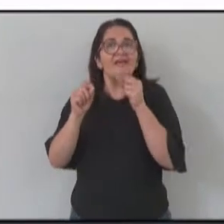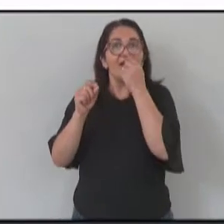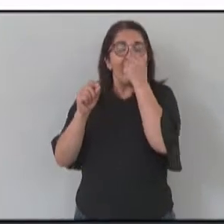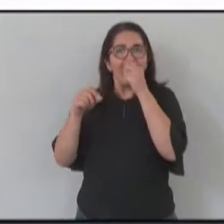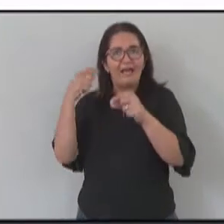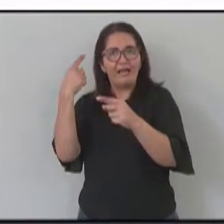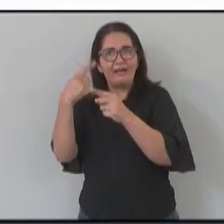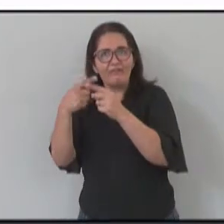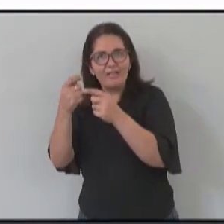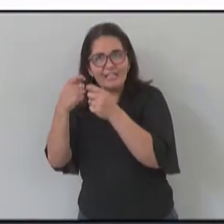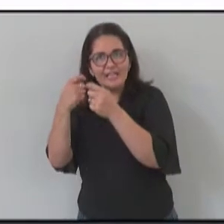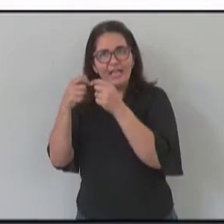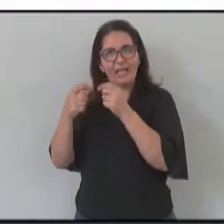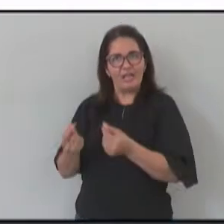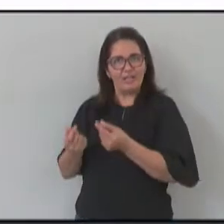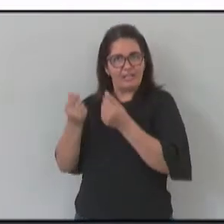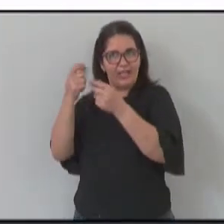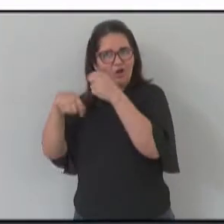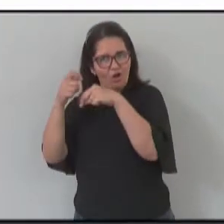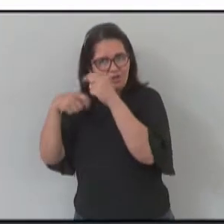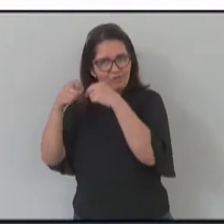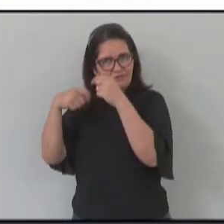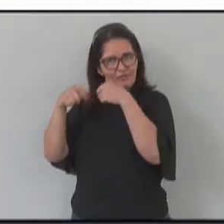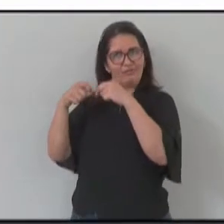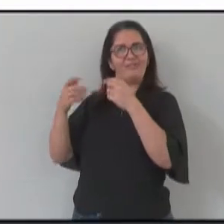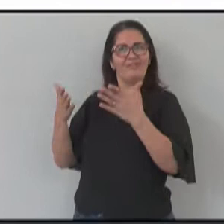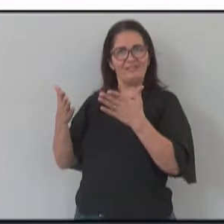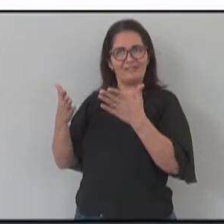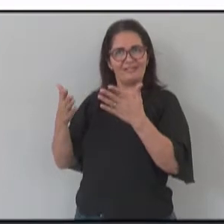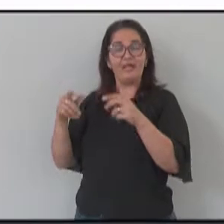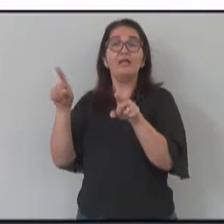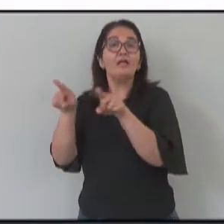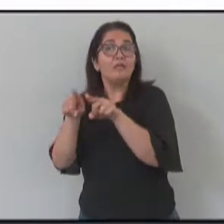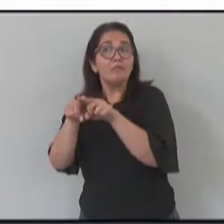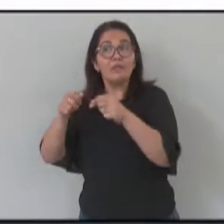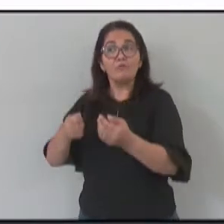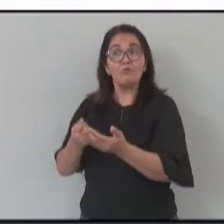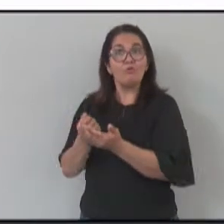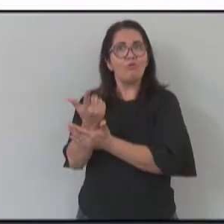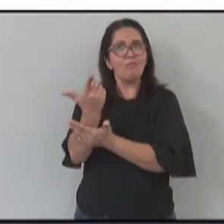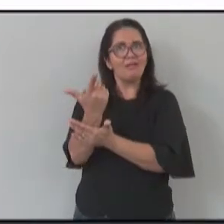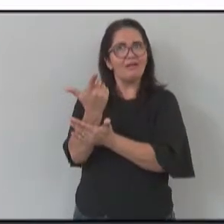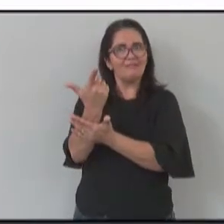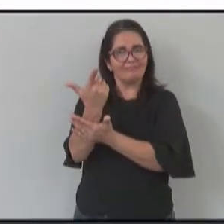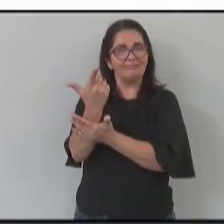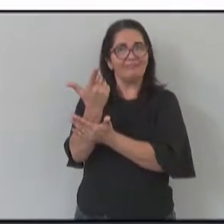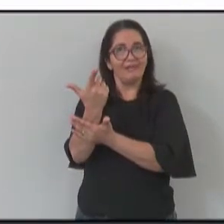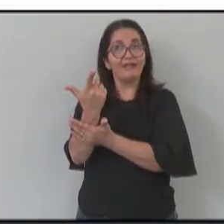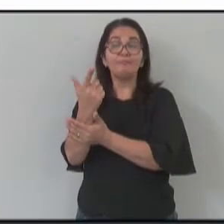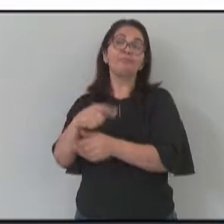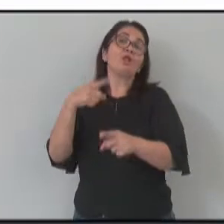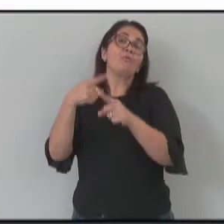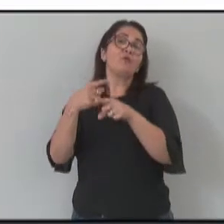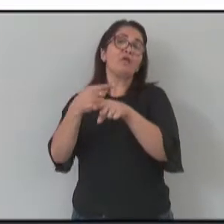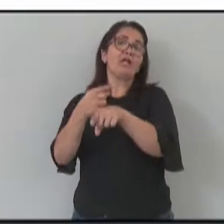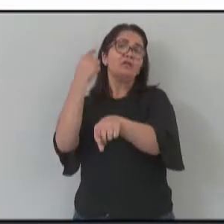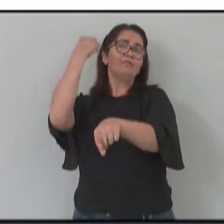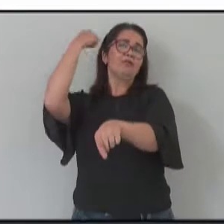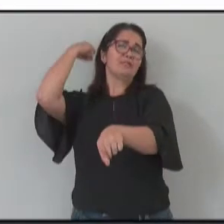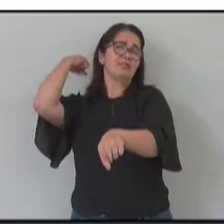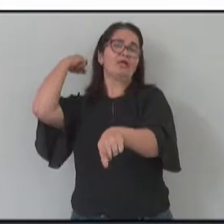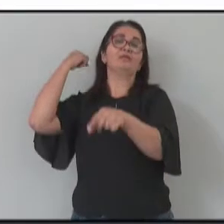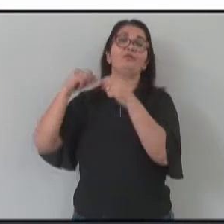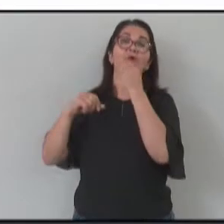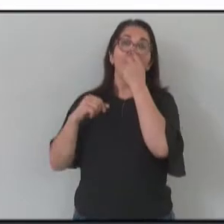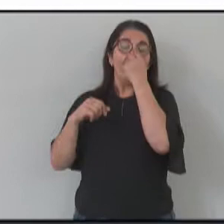para eles e, ao mesmo tempo, fazer compras. Porque naquele tempo, o interesse de Portugal